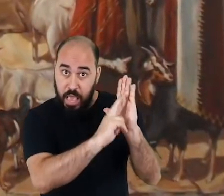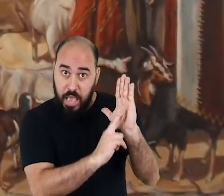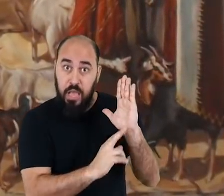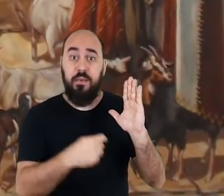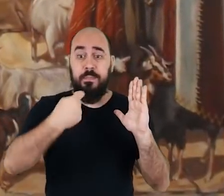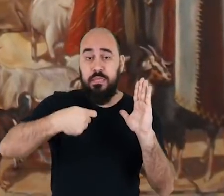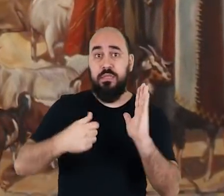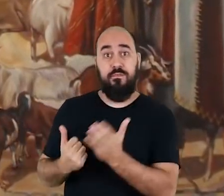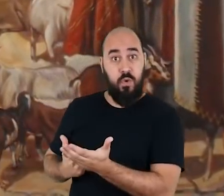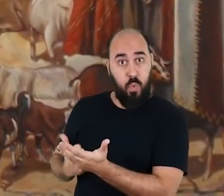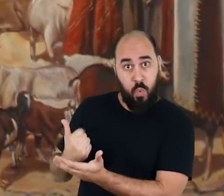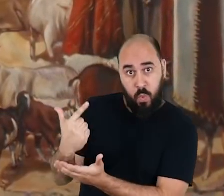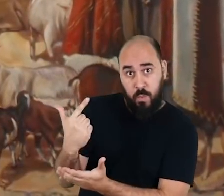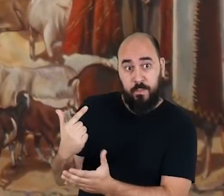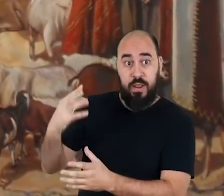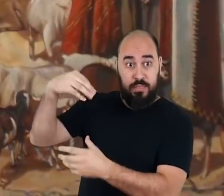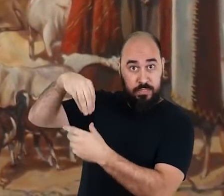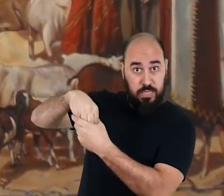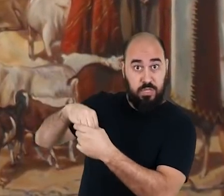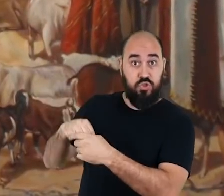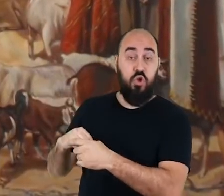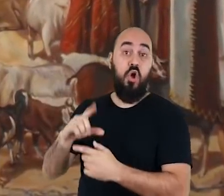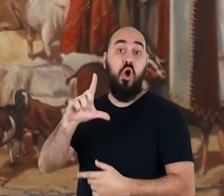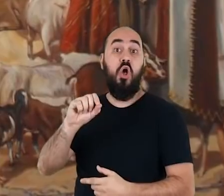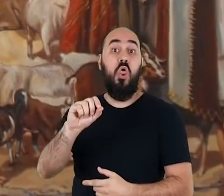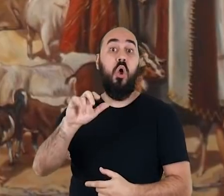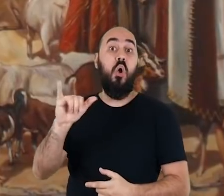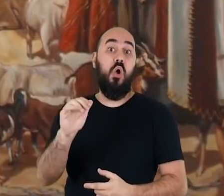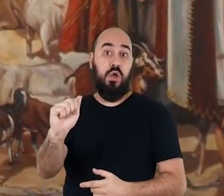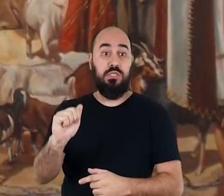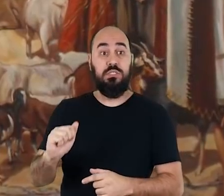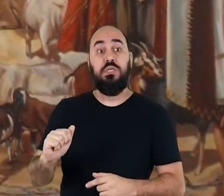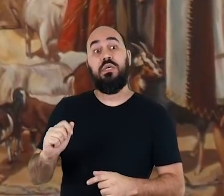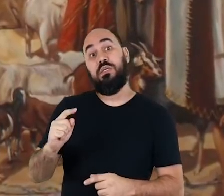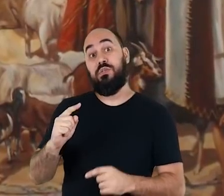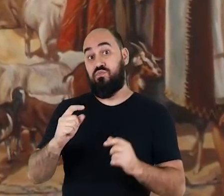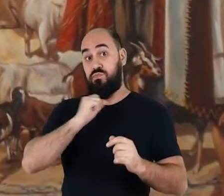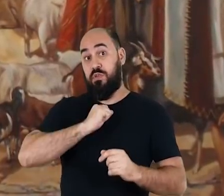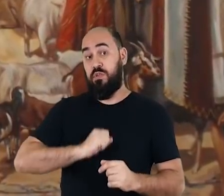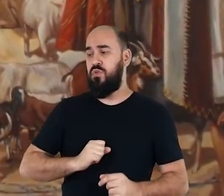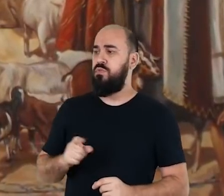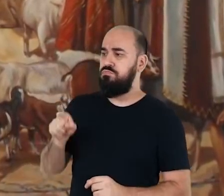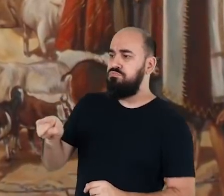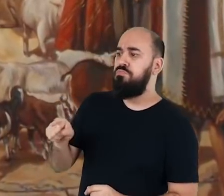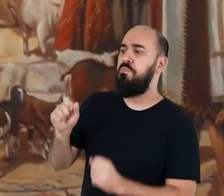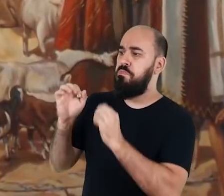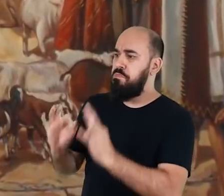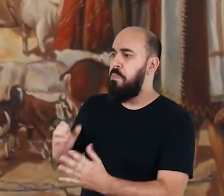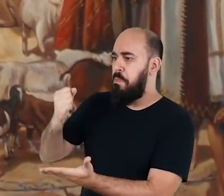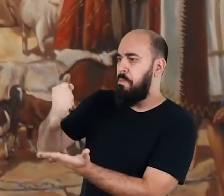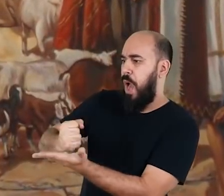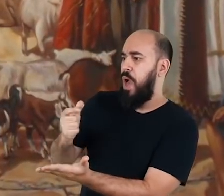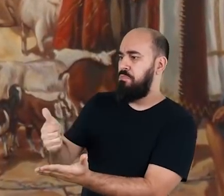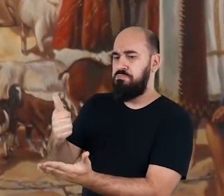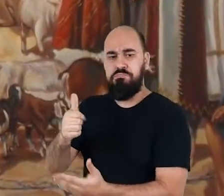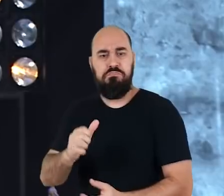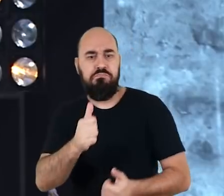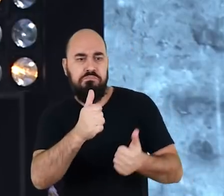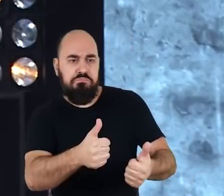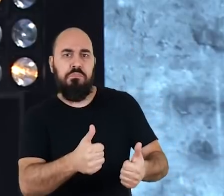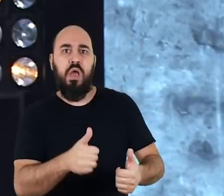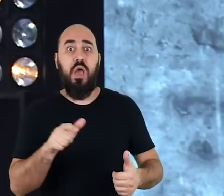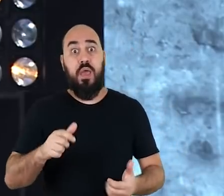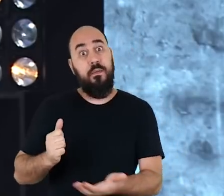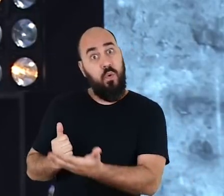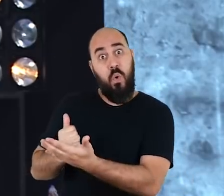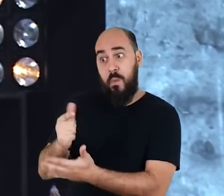deveria comprar numa das lojas autorizadas pelos sacerdotes do templo o animal que ele haveria de entregar para o sacrifício.